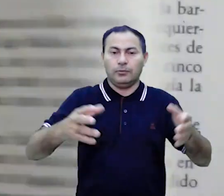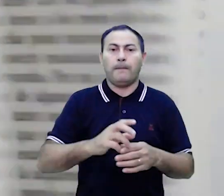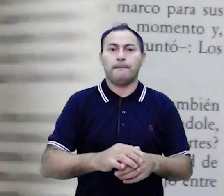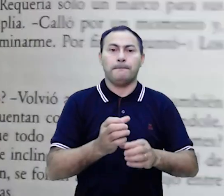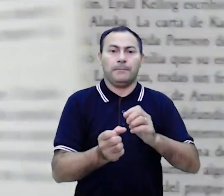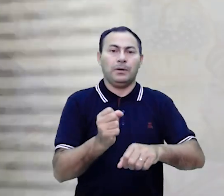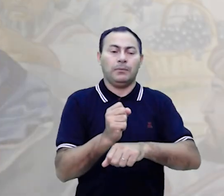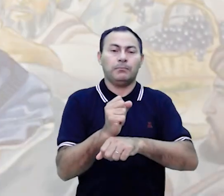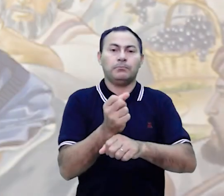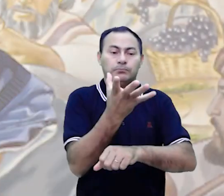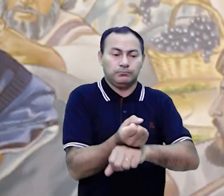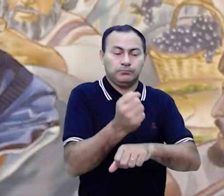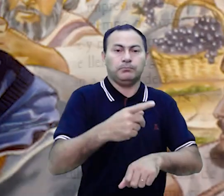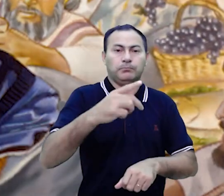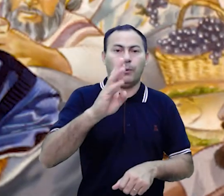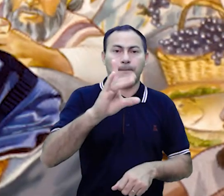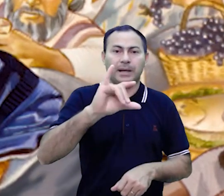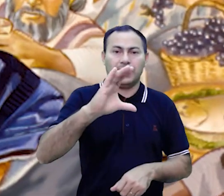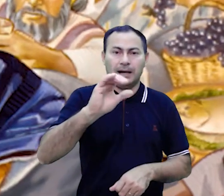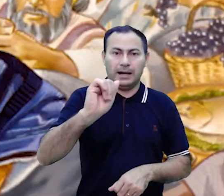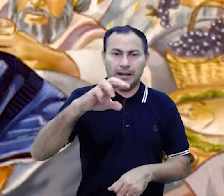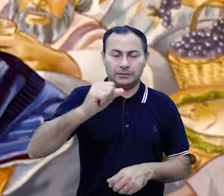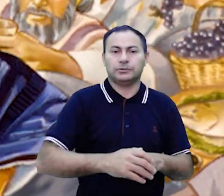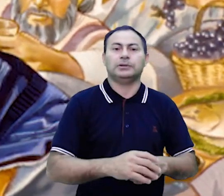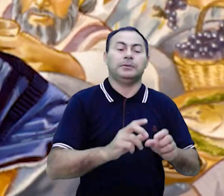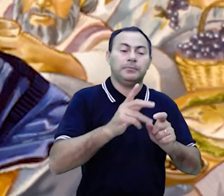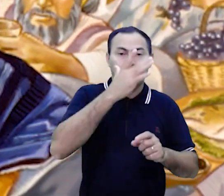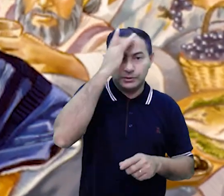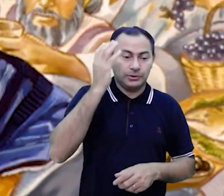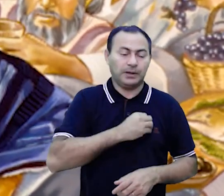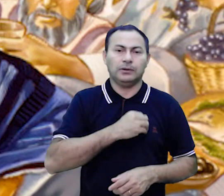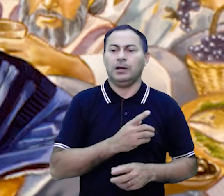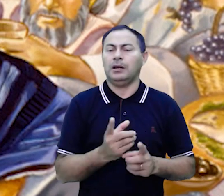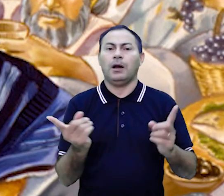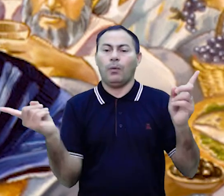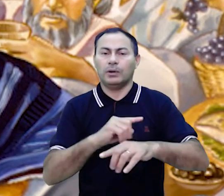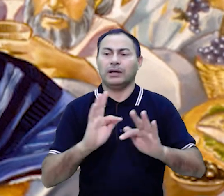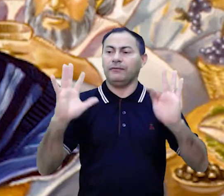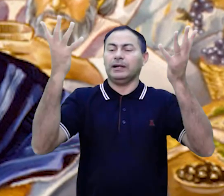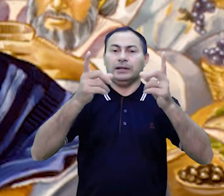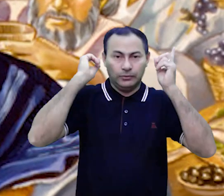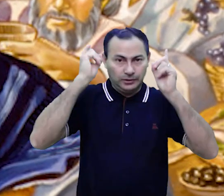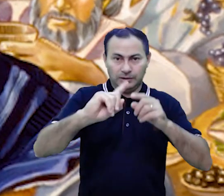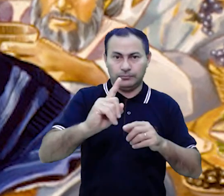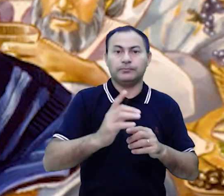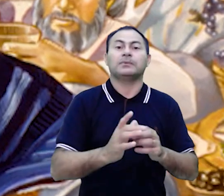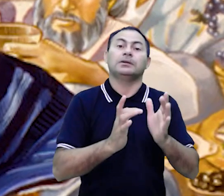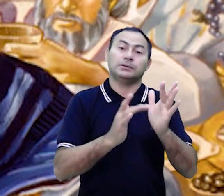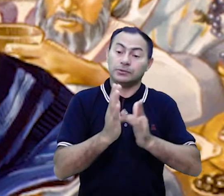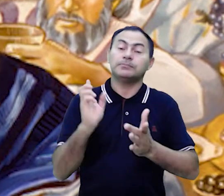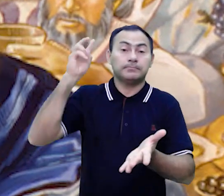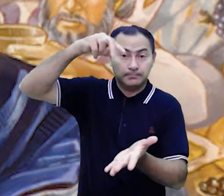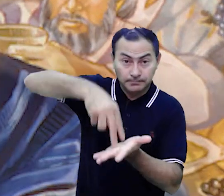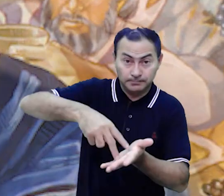com publicanos e pecadores. Ele não era contra festas, contra reuniões e festivais. Ele